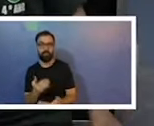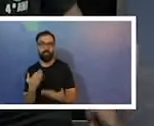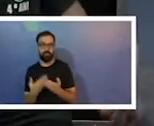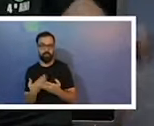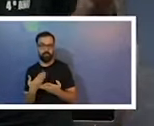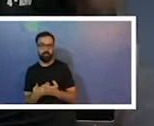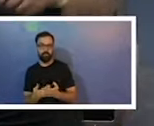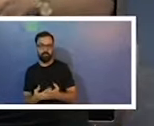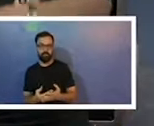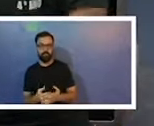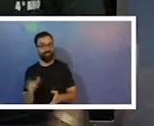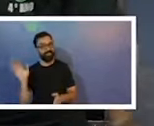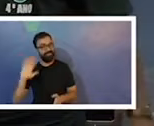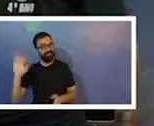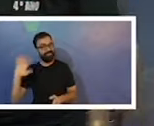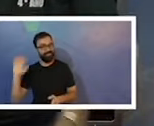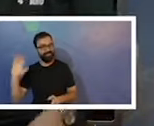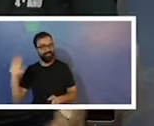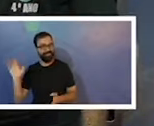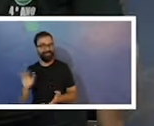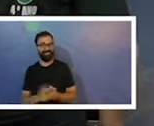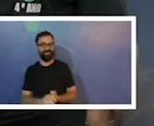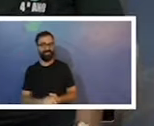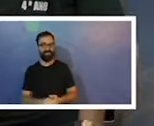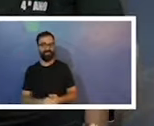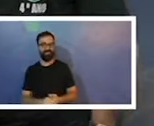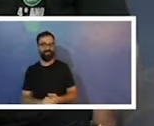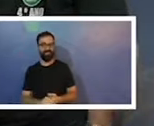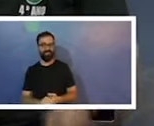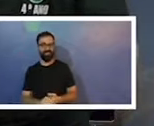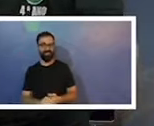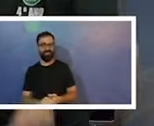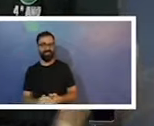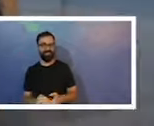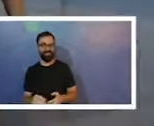aula. Até a próxima. Boa atividade. Espero vocês.